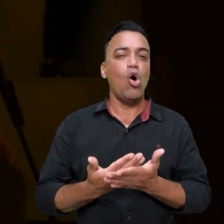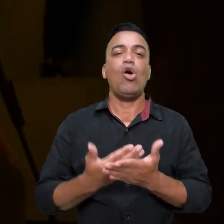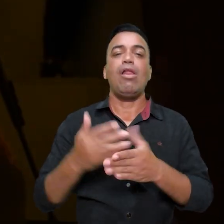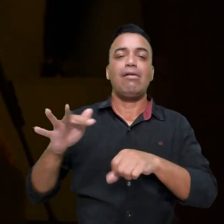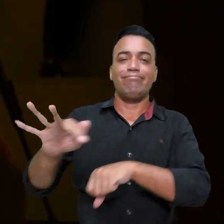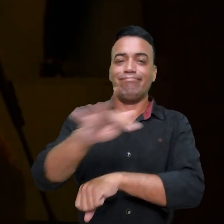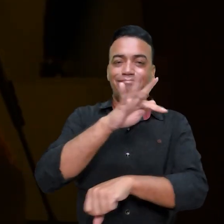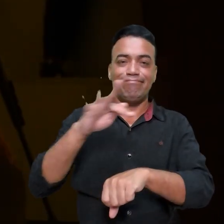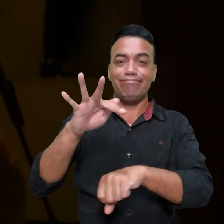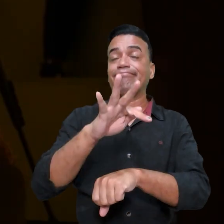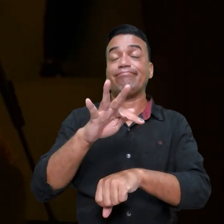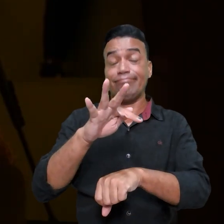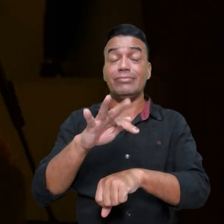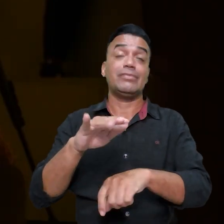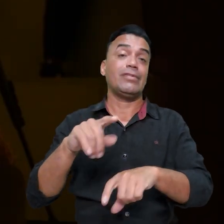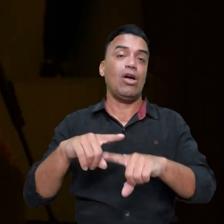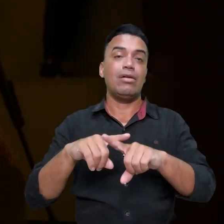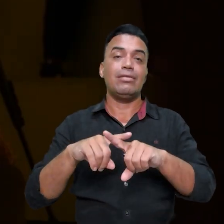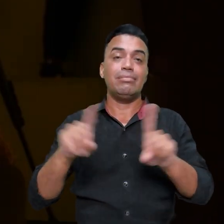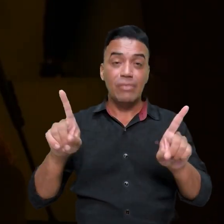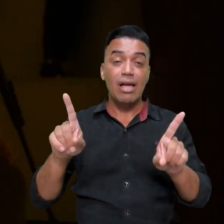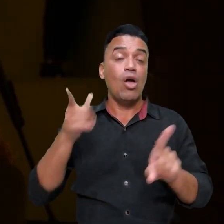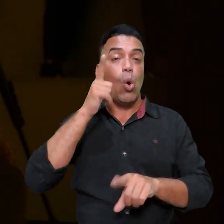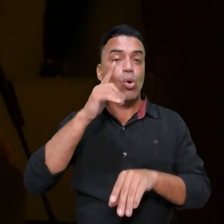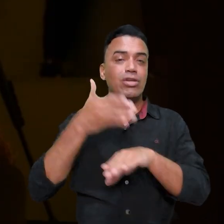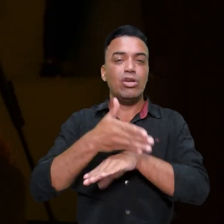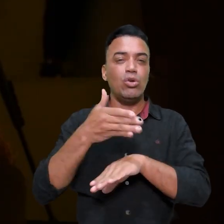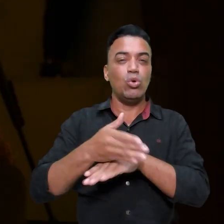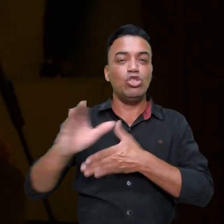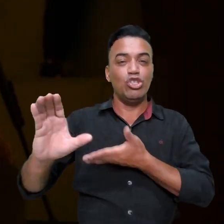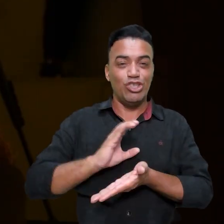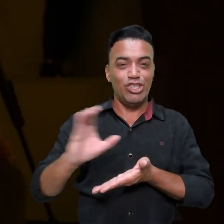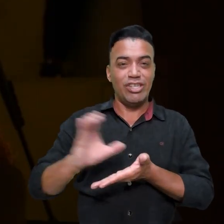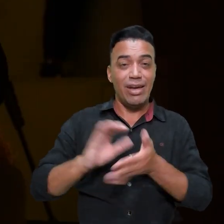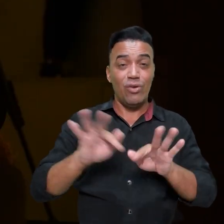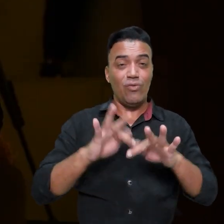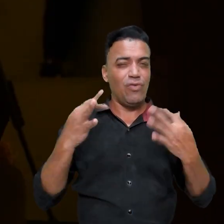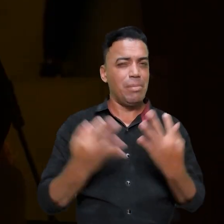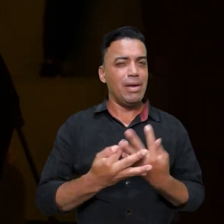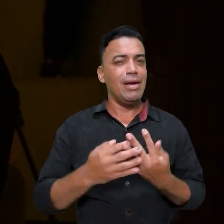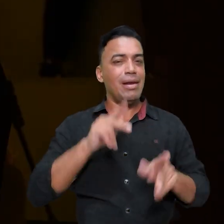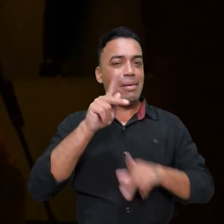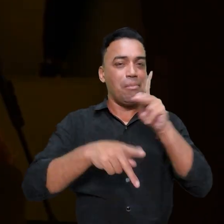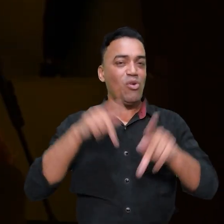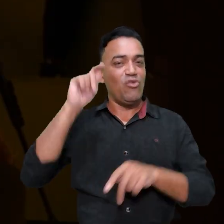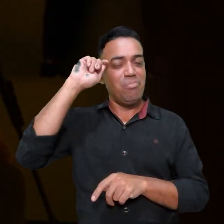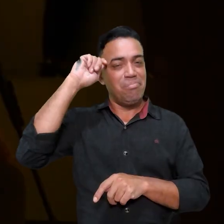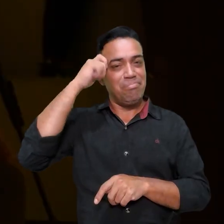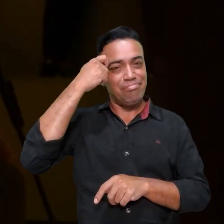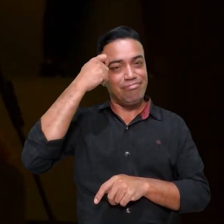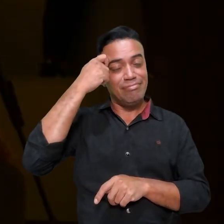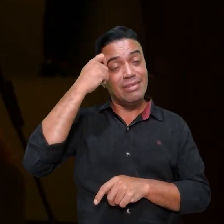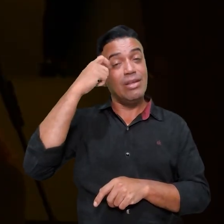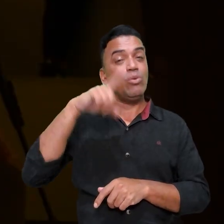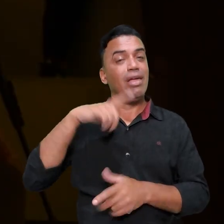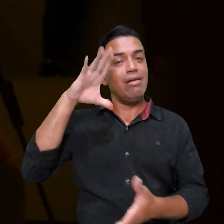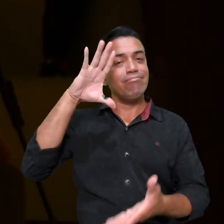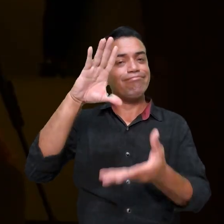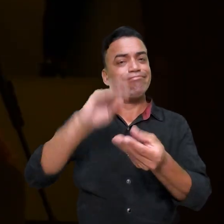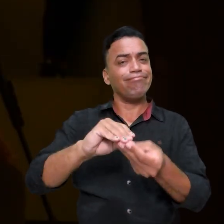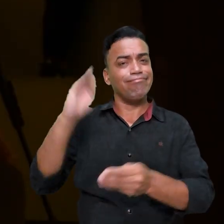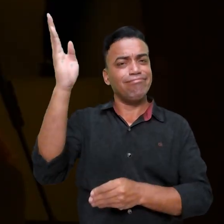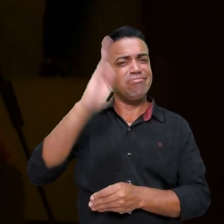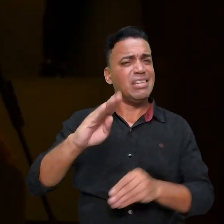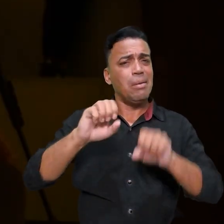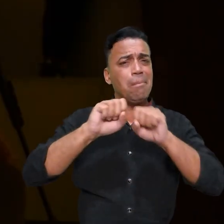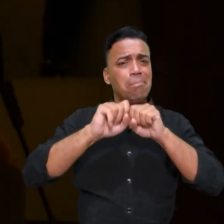formal, e conseguiu, inclusive, muito dinheiro para a família dele, que era uma família toda de povo preto. E ele tem um resumo brasileiro, que isso devia